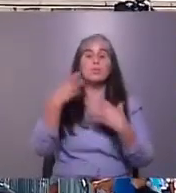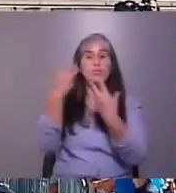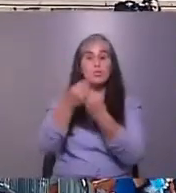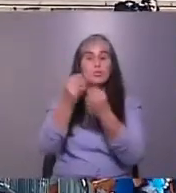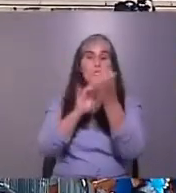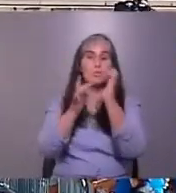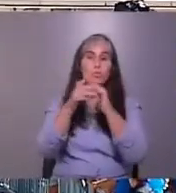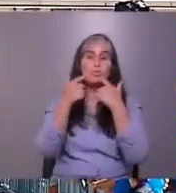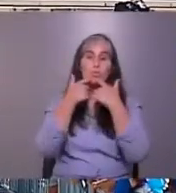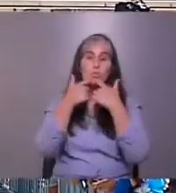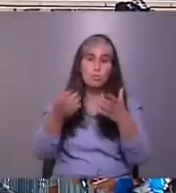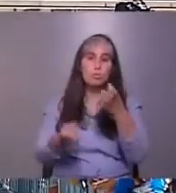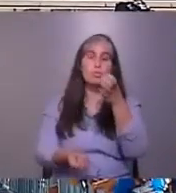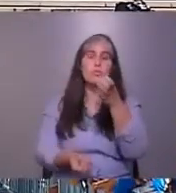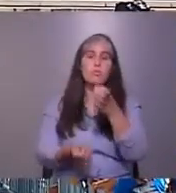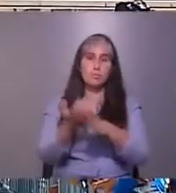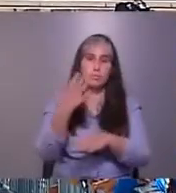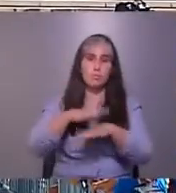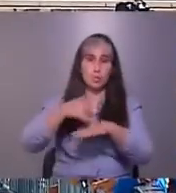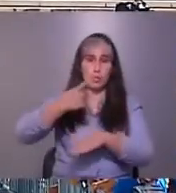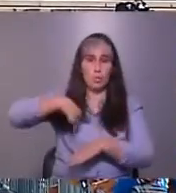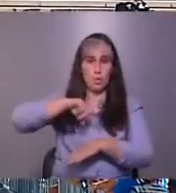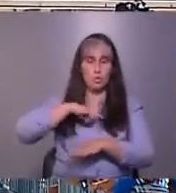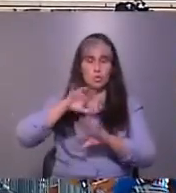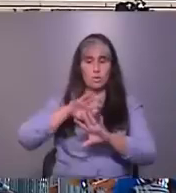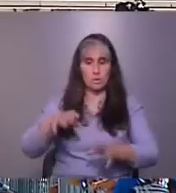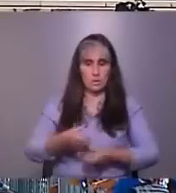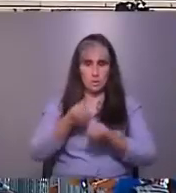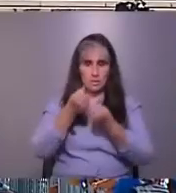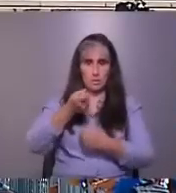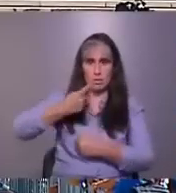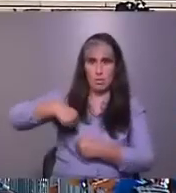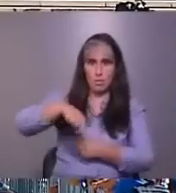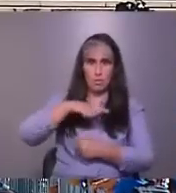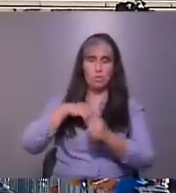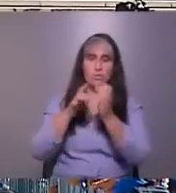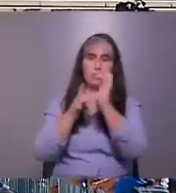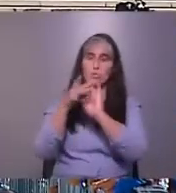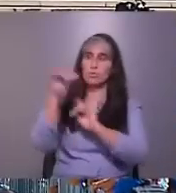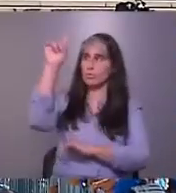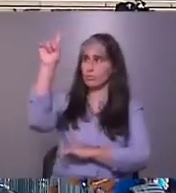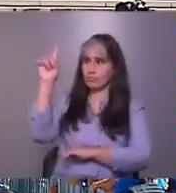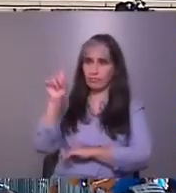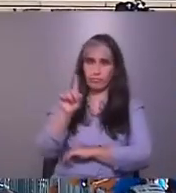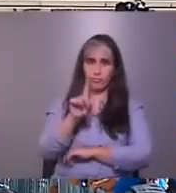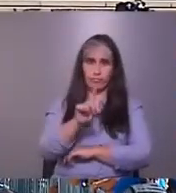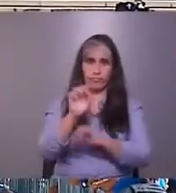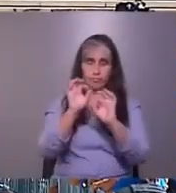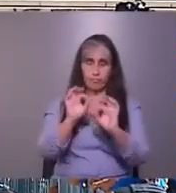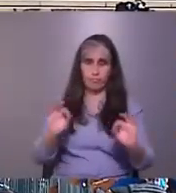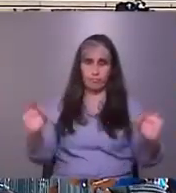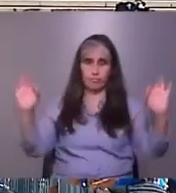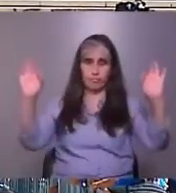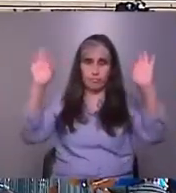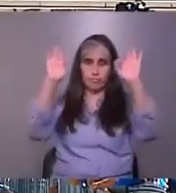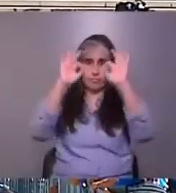feitas, e por nós homens e para a nossa salvação, desceu dos céus e encarnou pelo Espírito